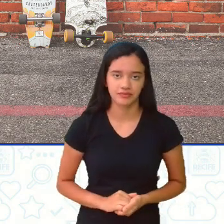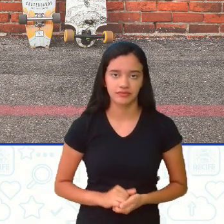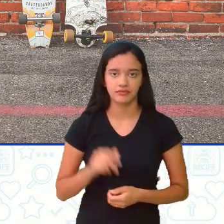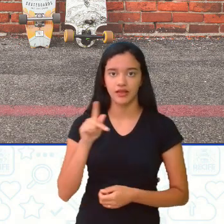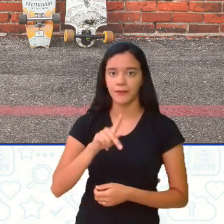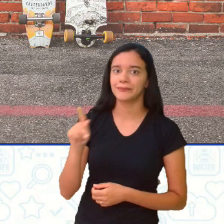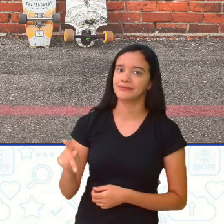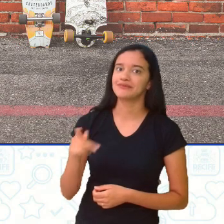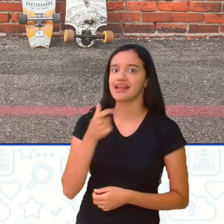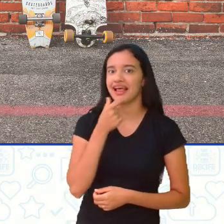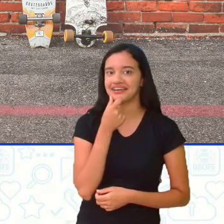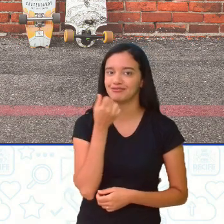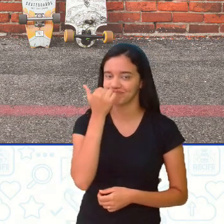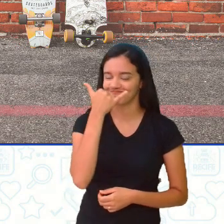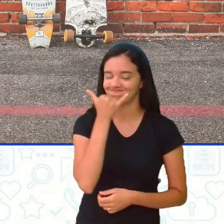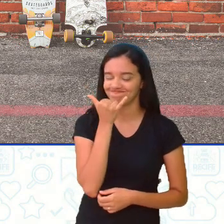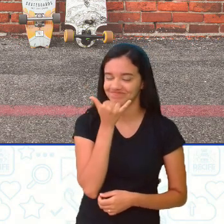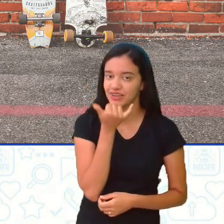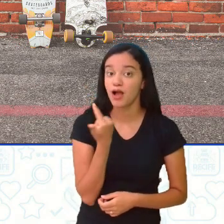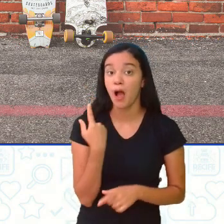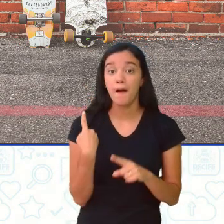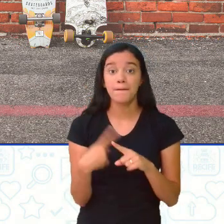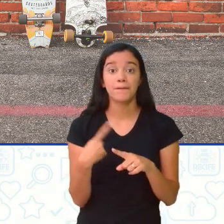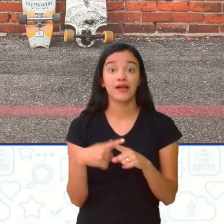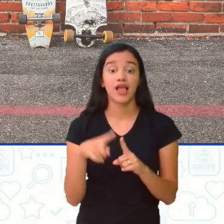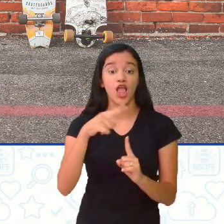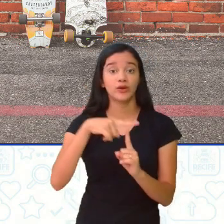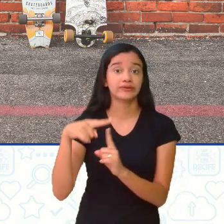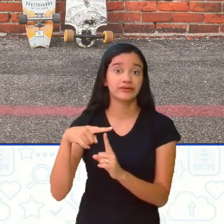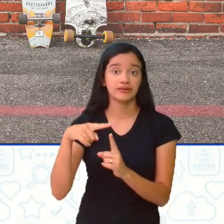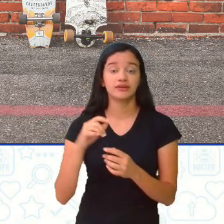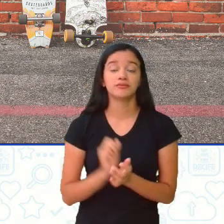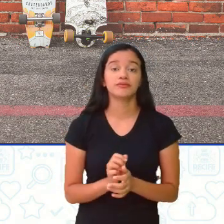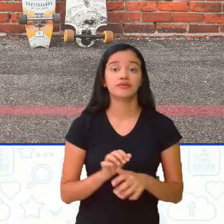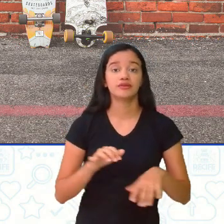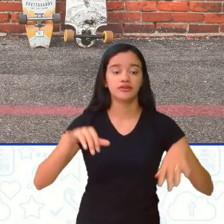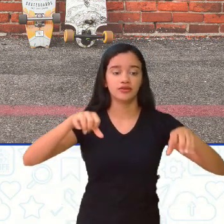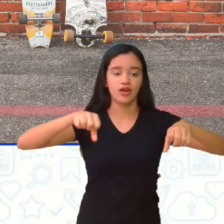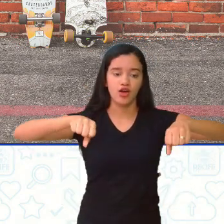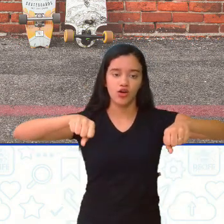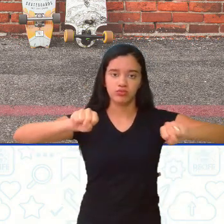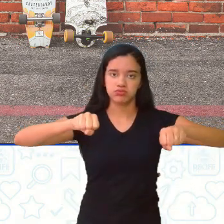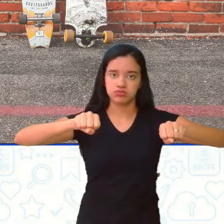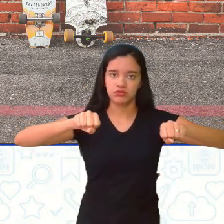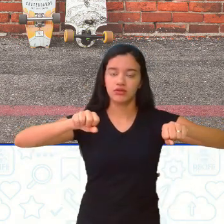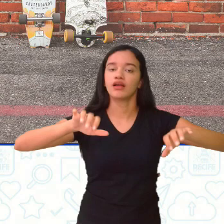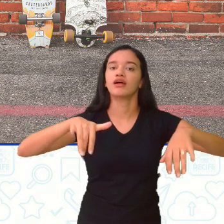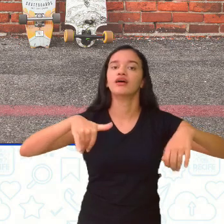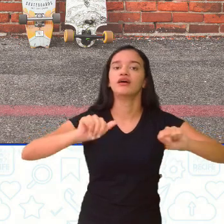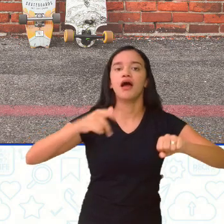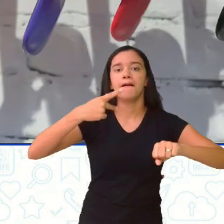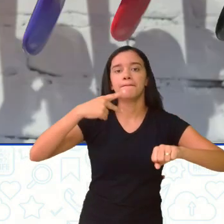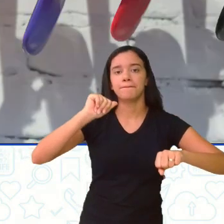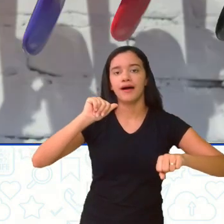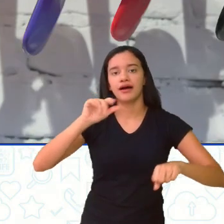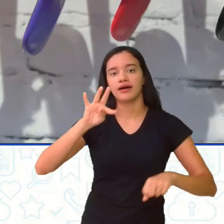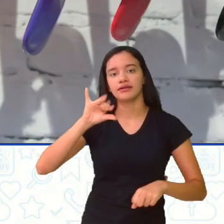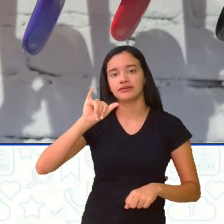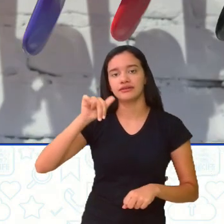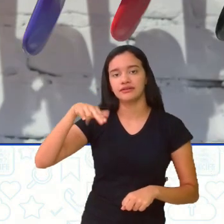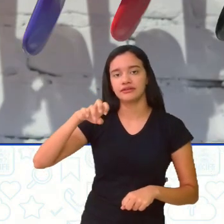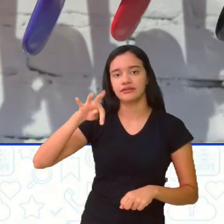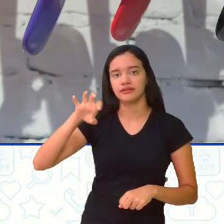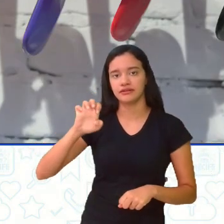professores de inglês me perdoem, né? Que é uma espécie aí de patinete que era fabricado, né, a partir dos anos